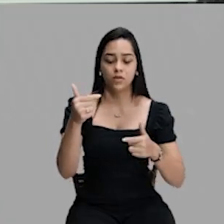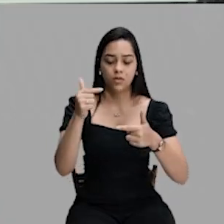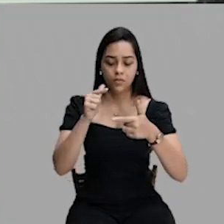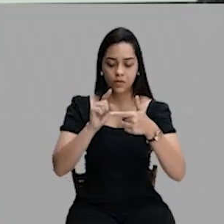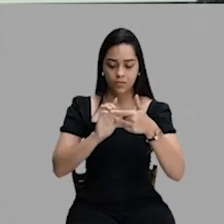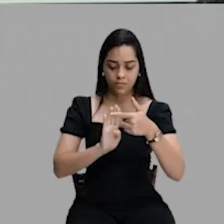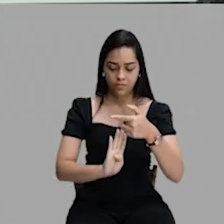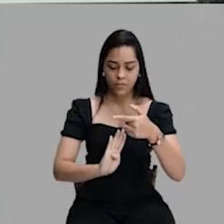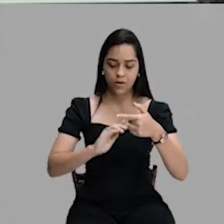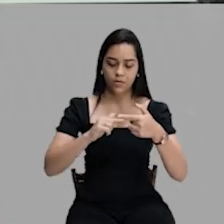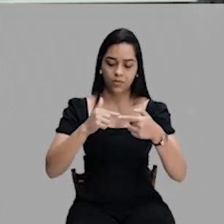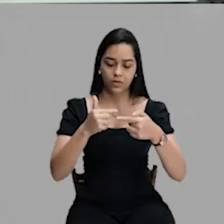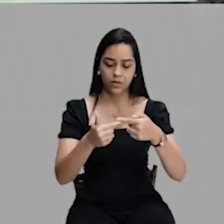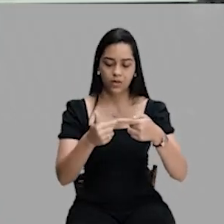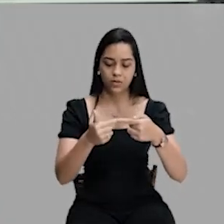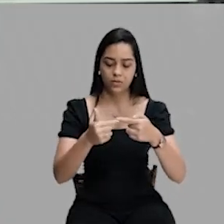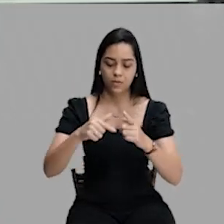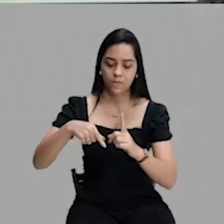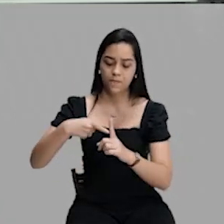ao quadrado